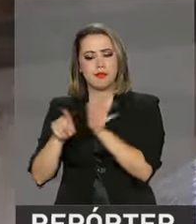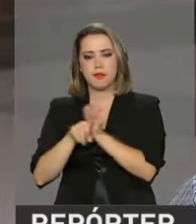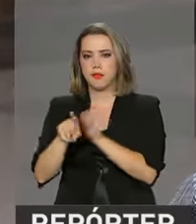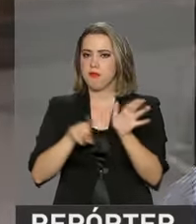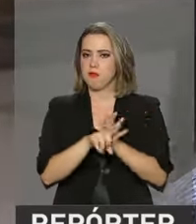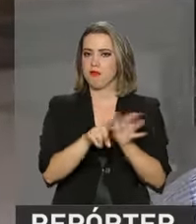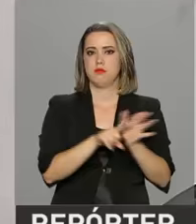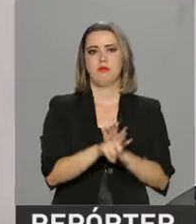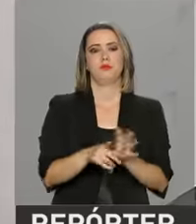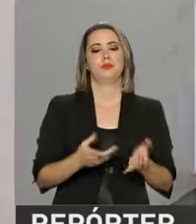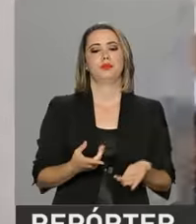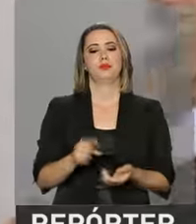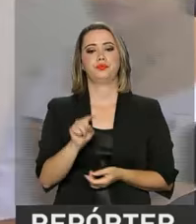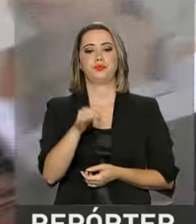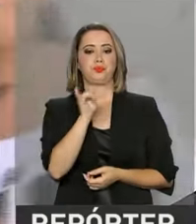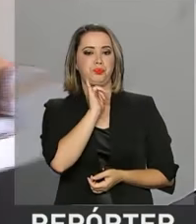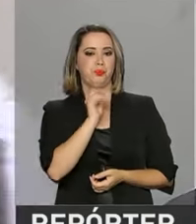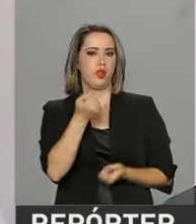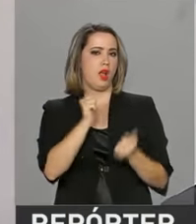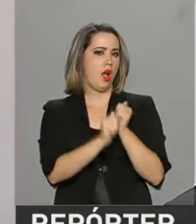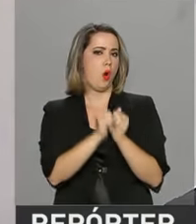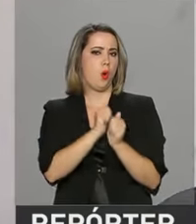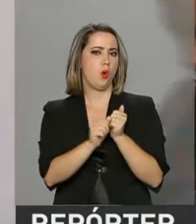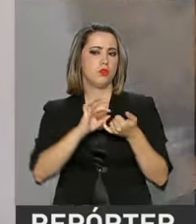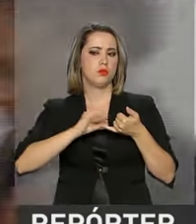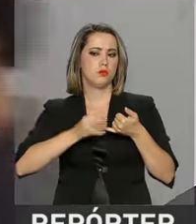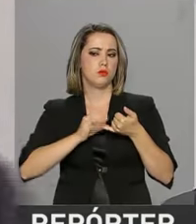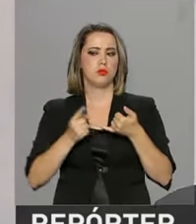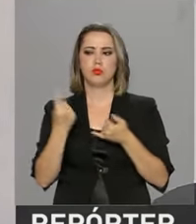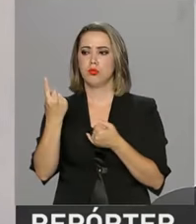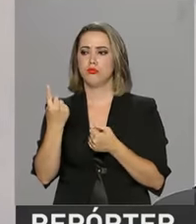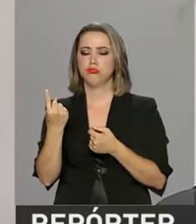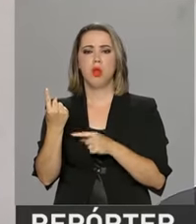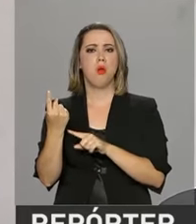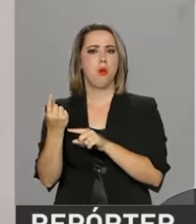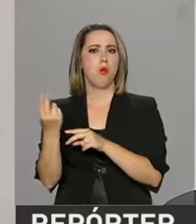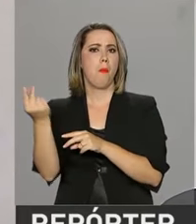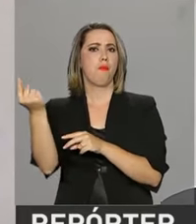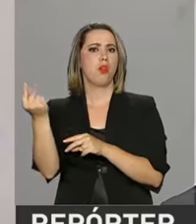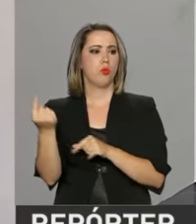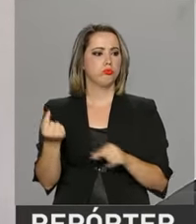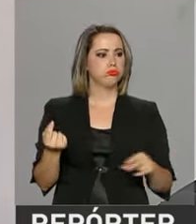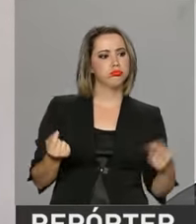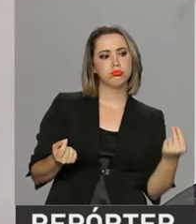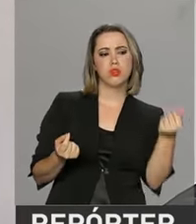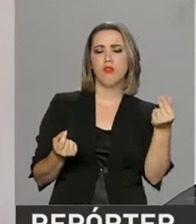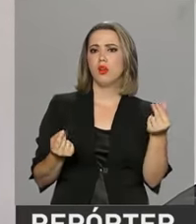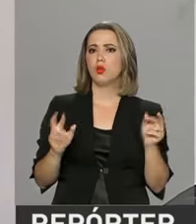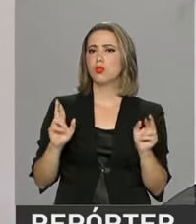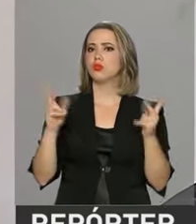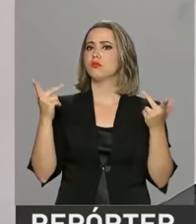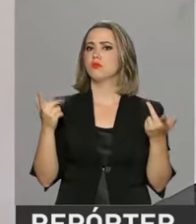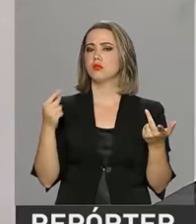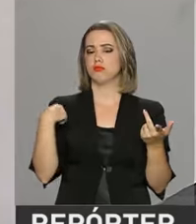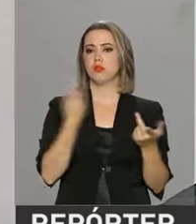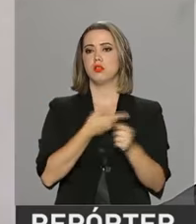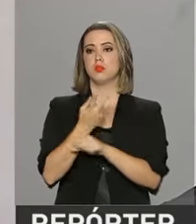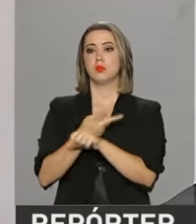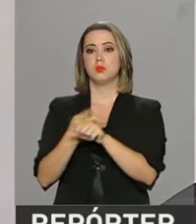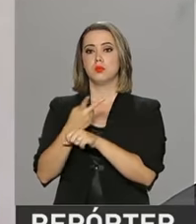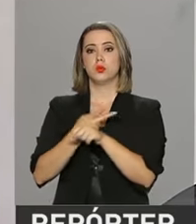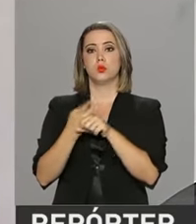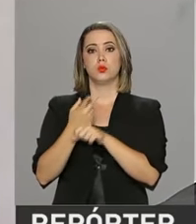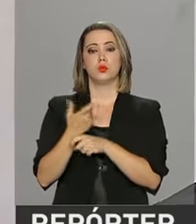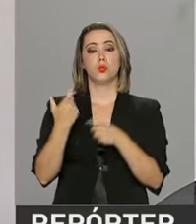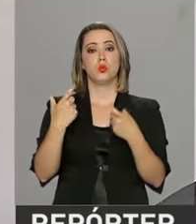e melhor o seu bolso por exemplo um arroz no feijão está um preso outro mercado já dá um outro preso eu sempre procuro está comprando